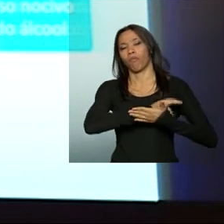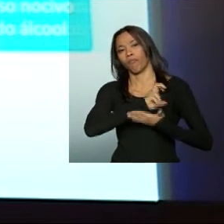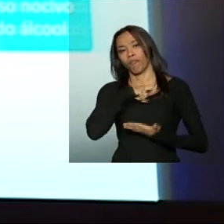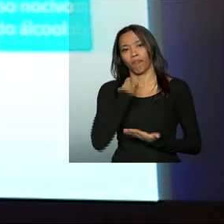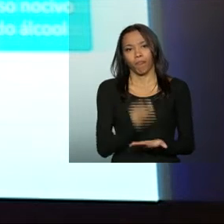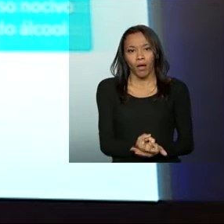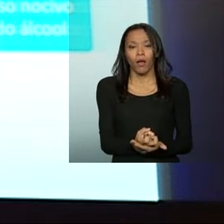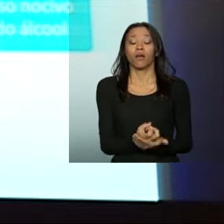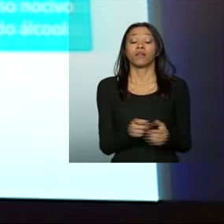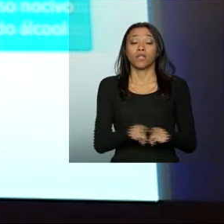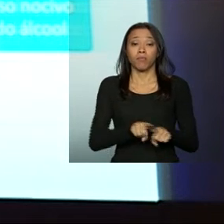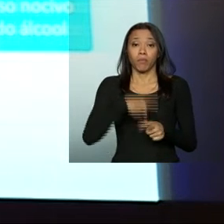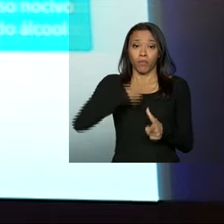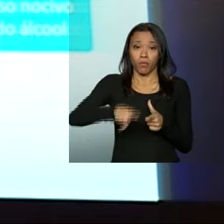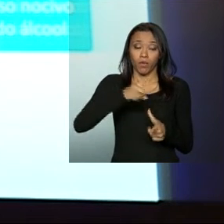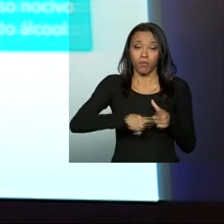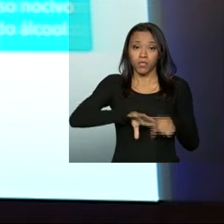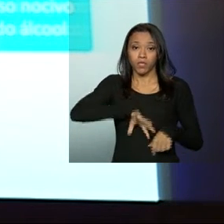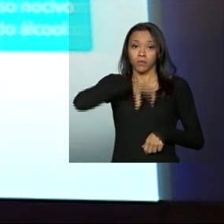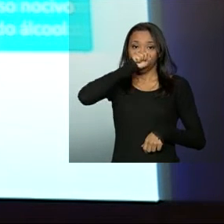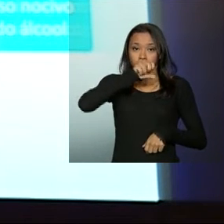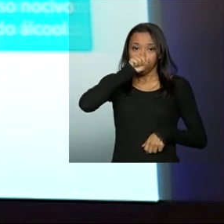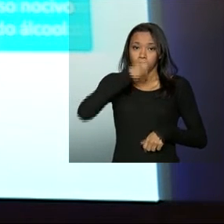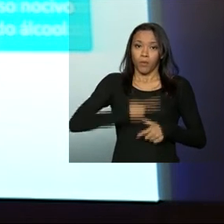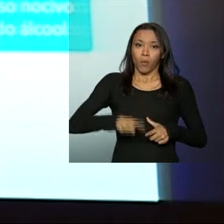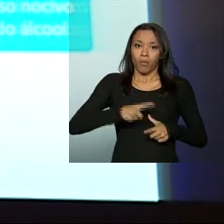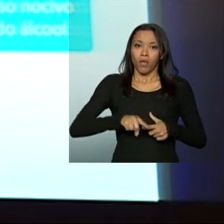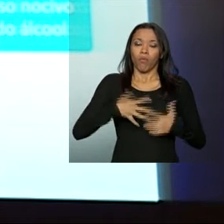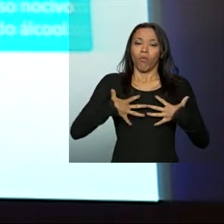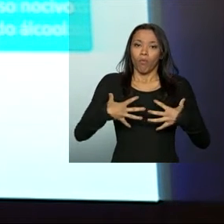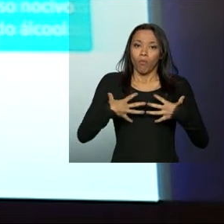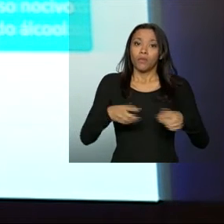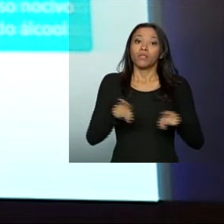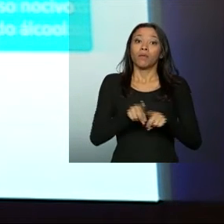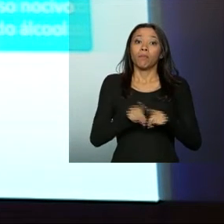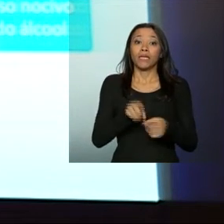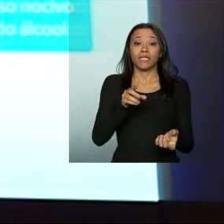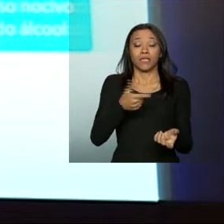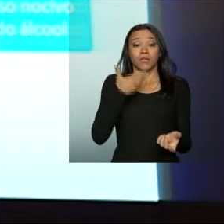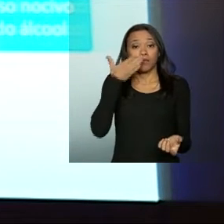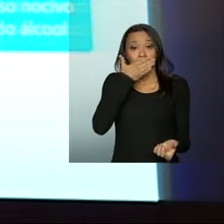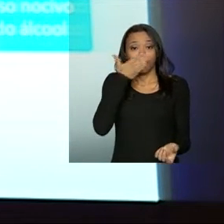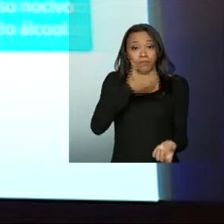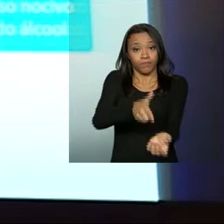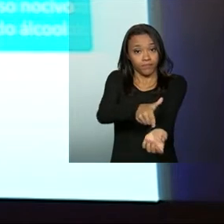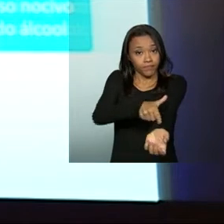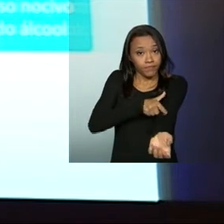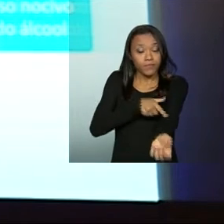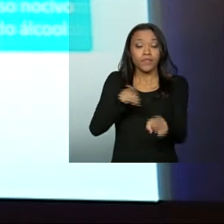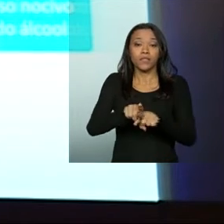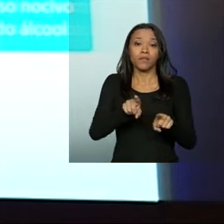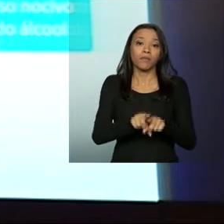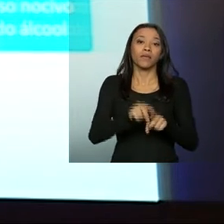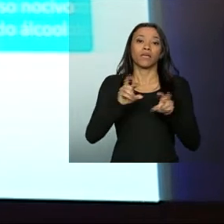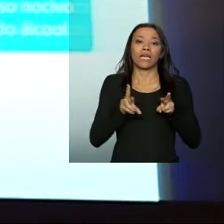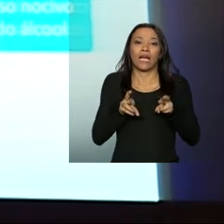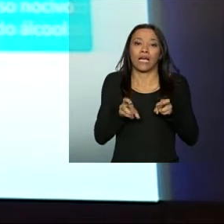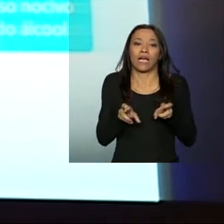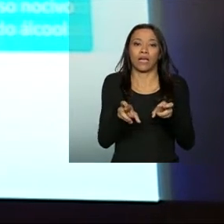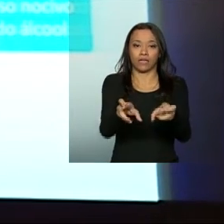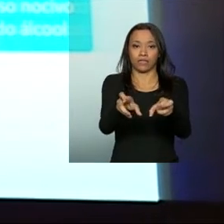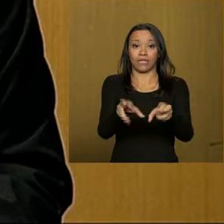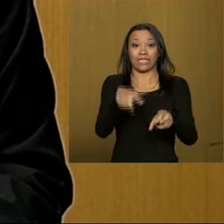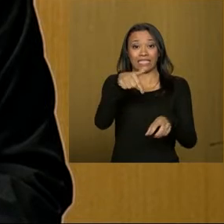e as doenças respiratórias crônicas, o diabetes e o câncer. 72% das causas de morte